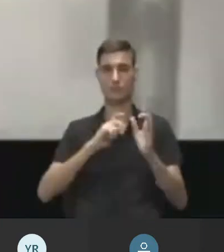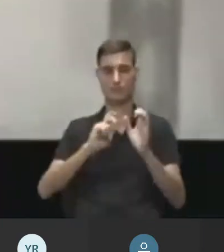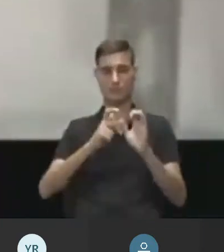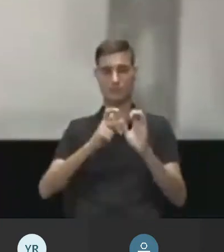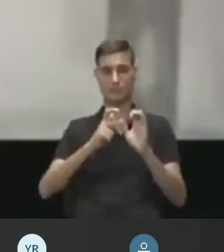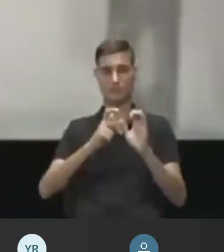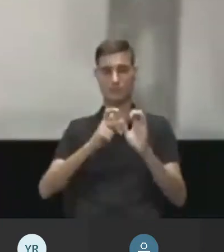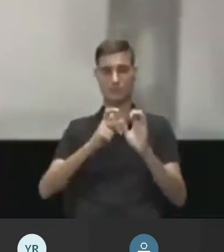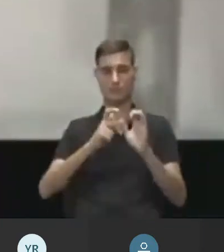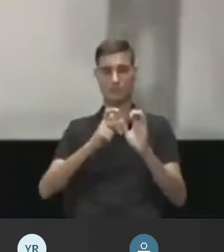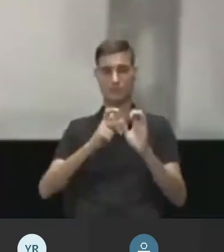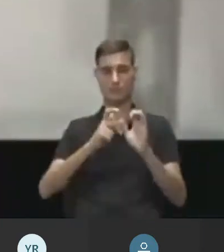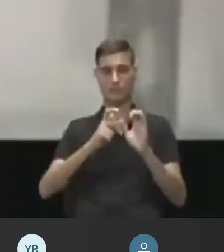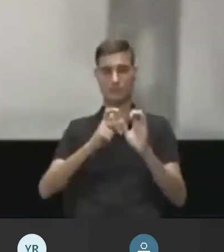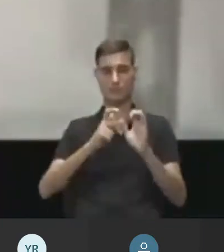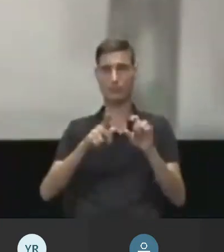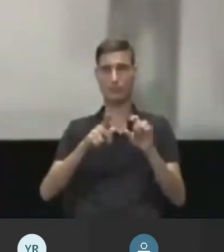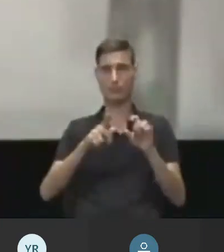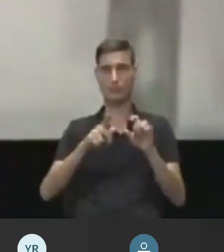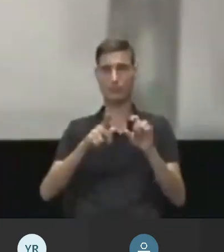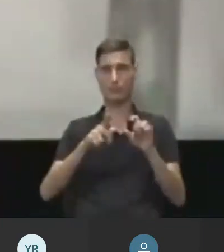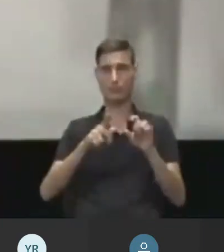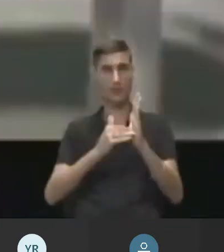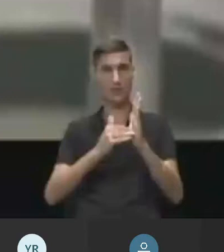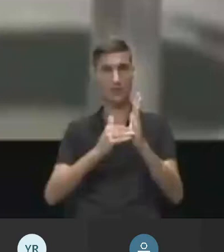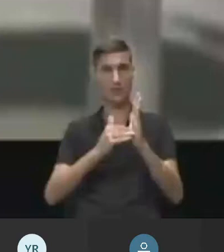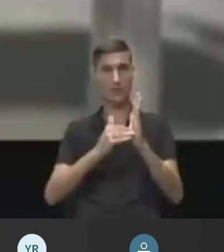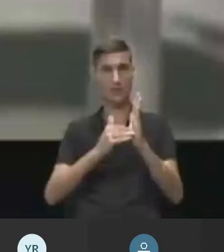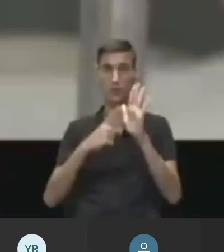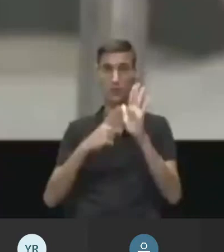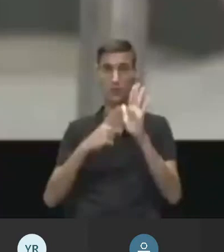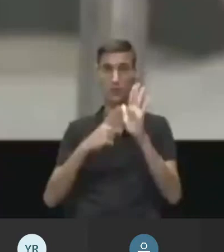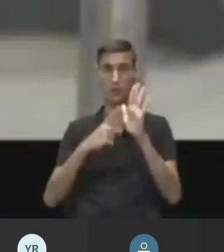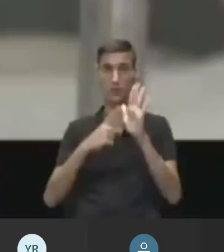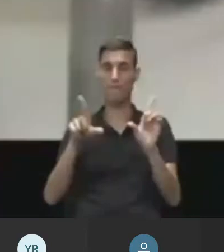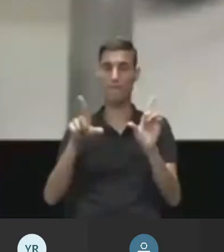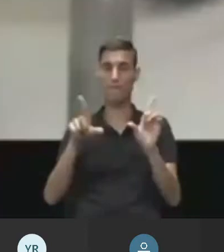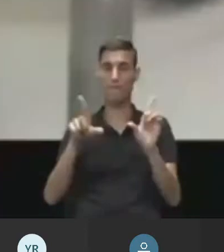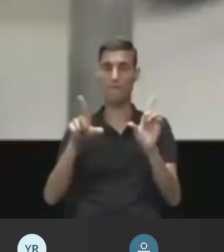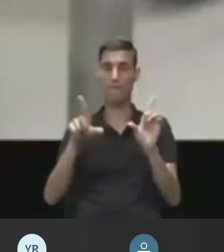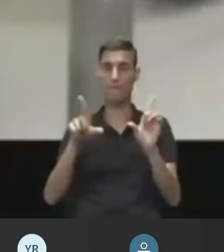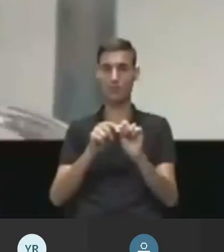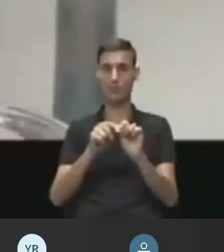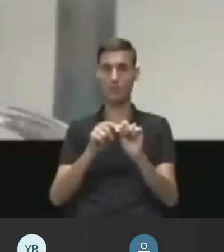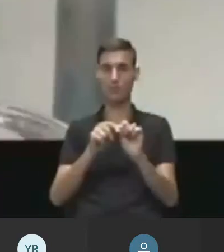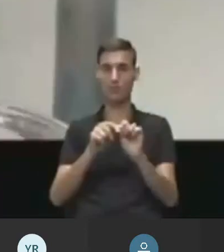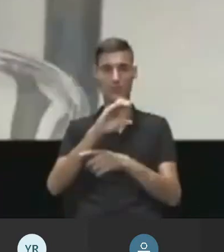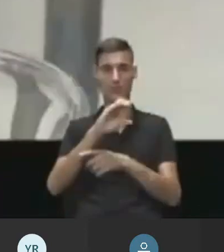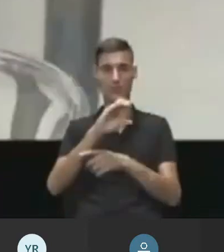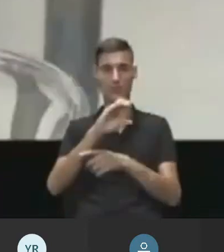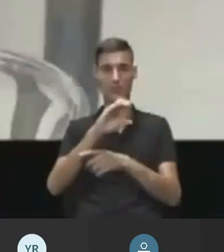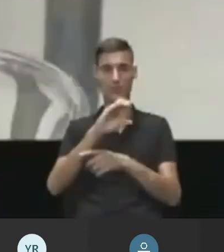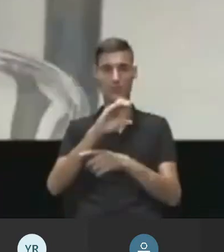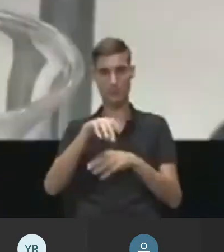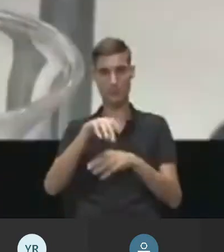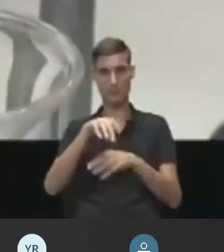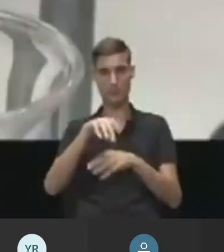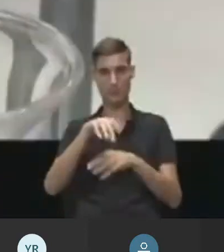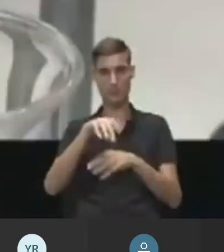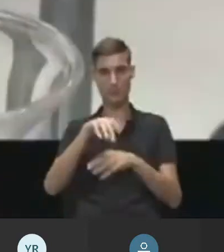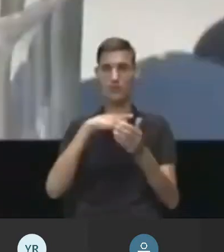baixo é a parte aquosa. Agora, para obtivermos a segunda amostra, a gente vai fazer o mesmo processo. Vai abrir a